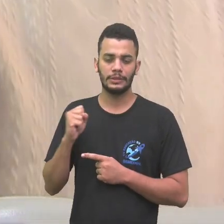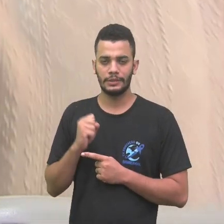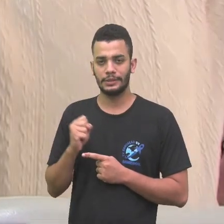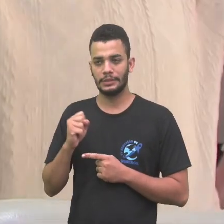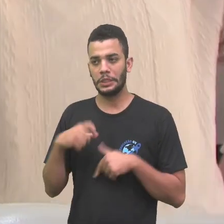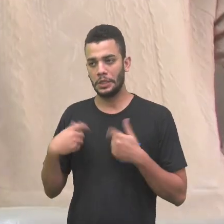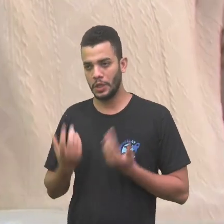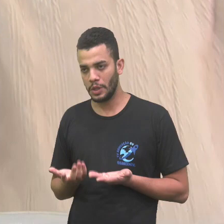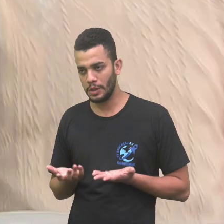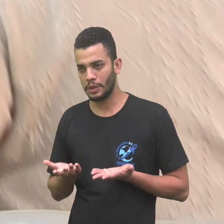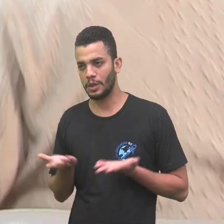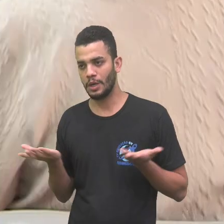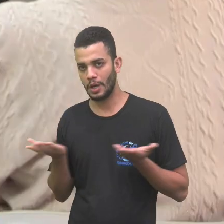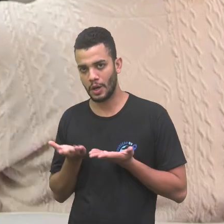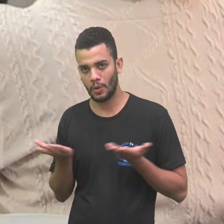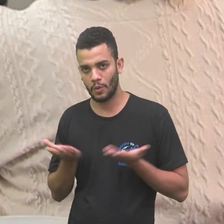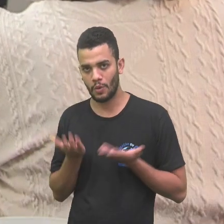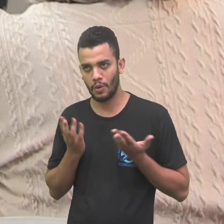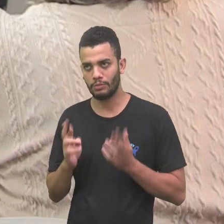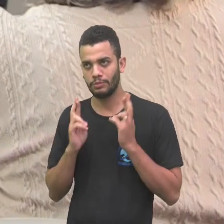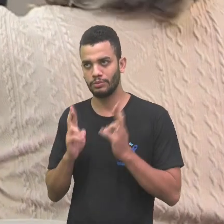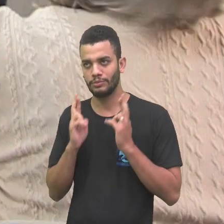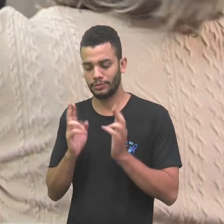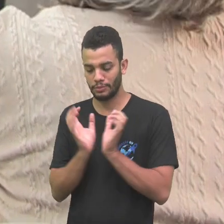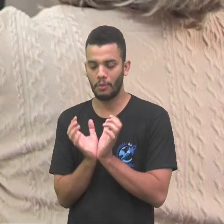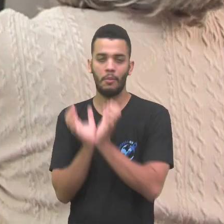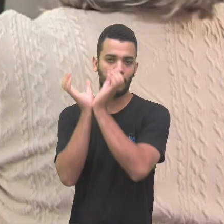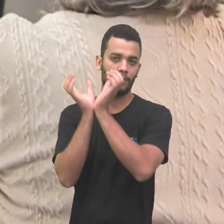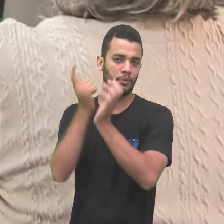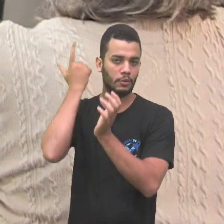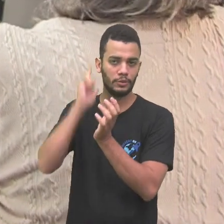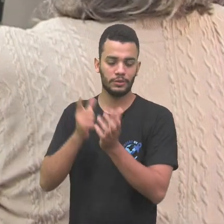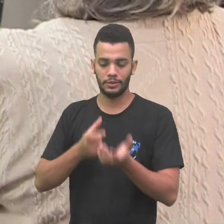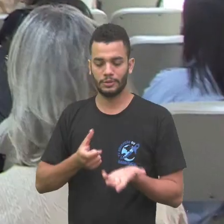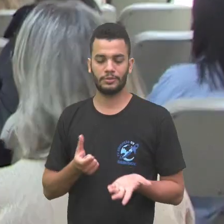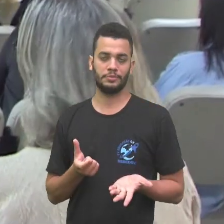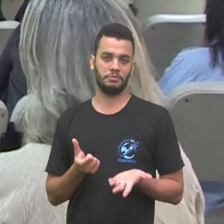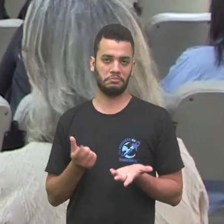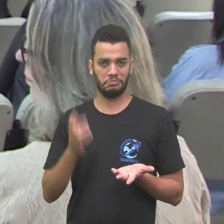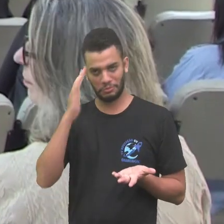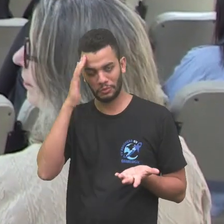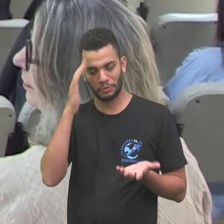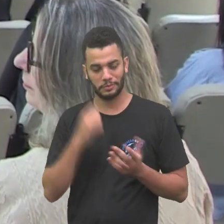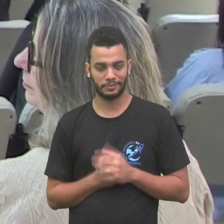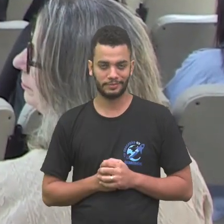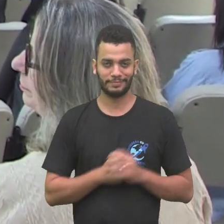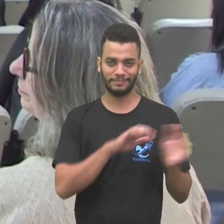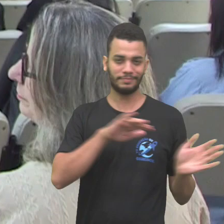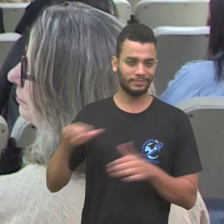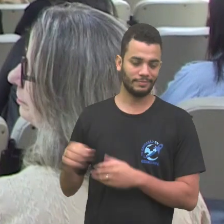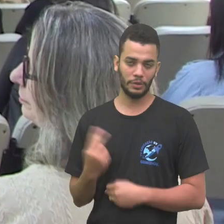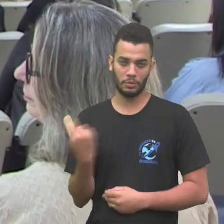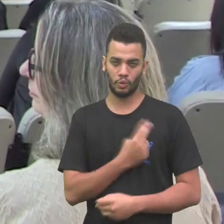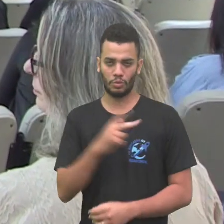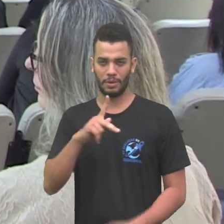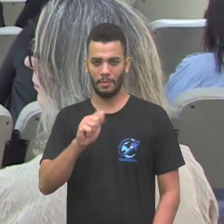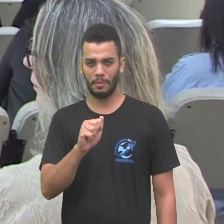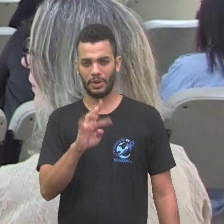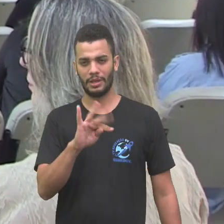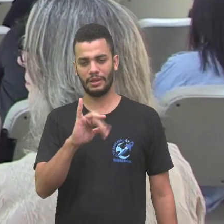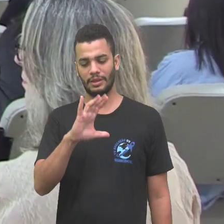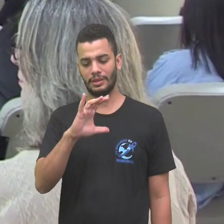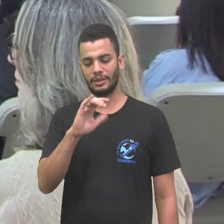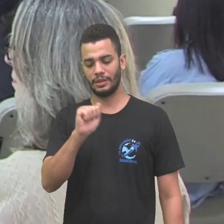e agora eu tô indo receber o prêmio, eu tô bem ansioso pra receber o prêmio. Meu nome é Patrícia, sou diretora da Escola